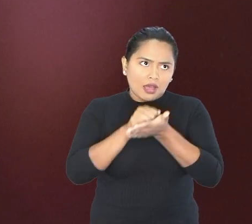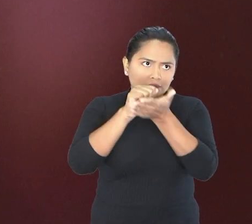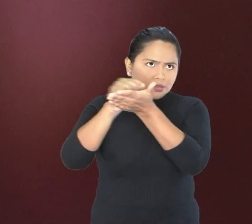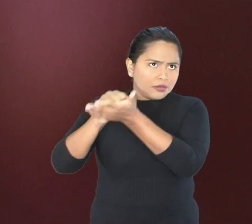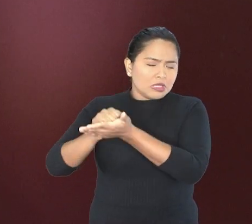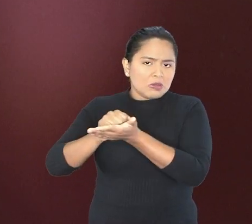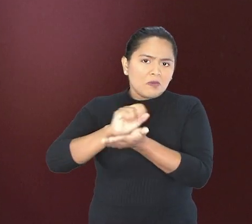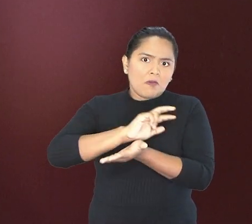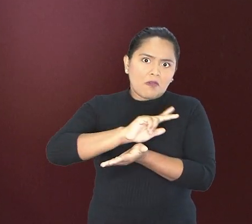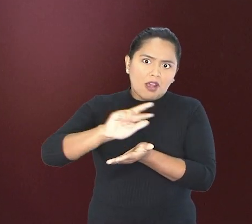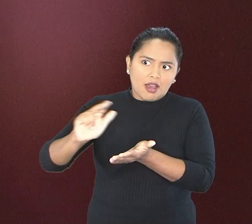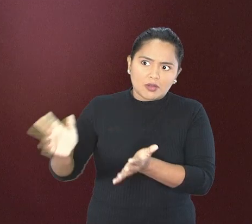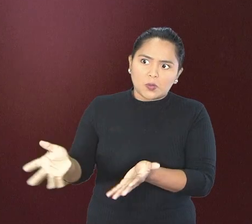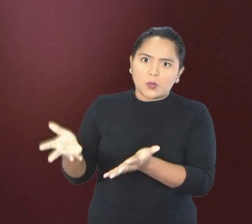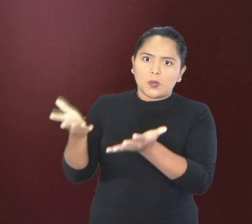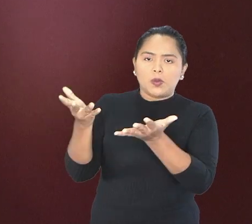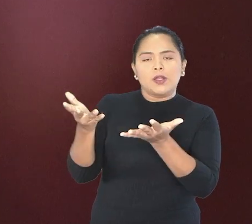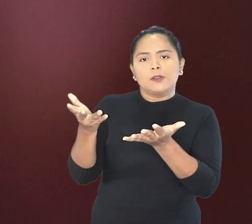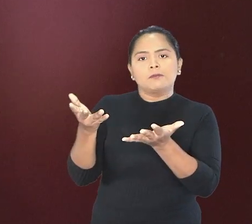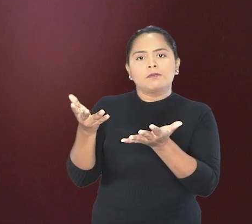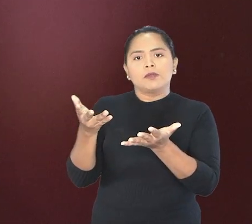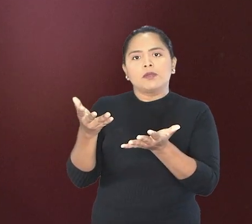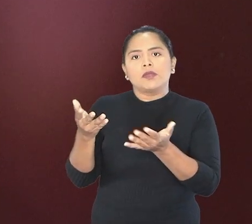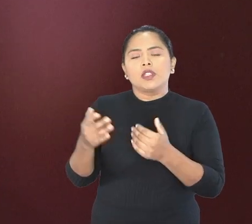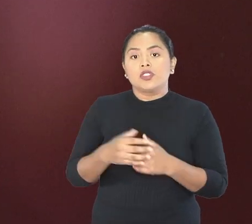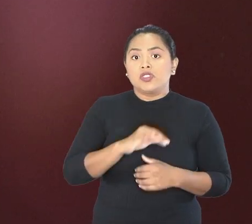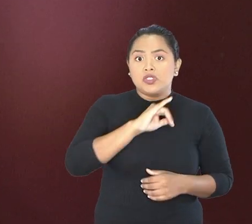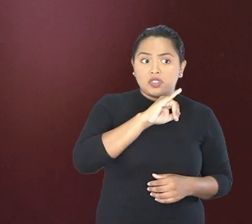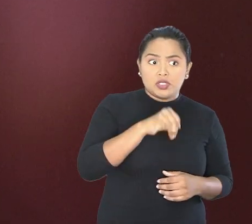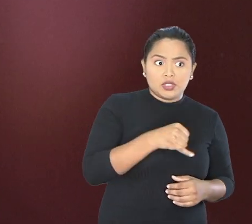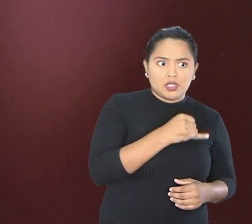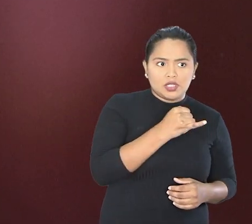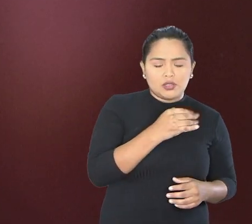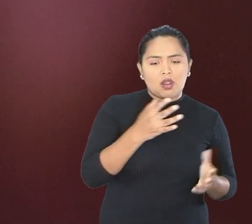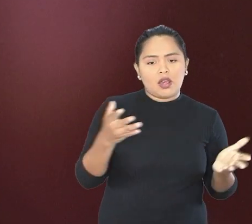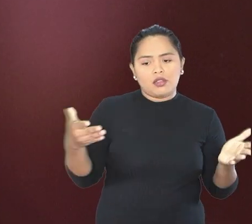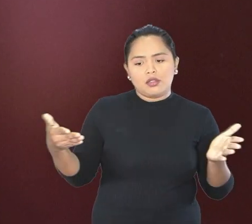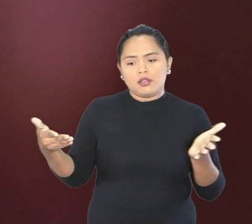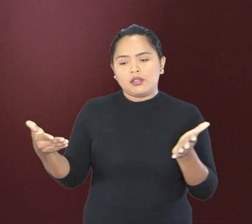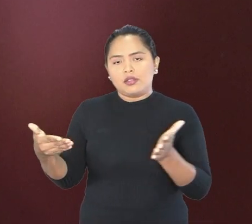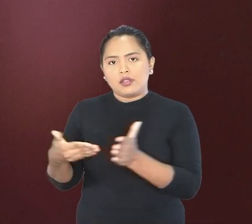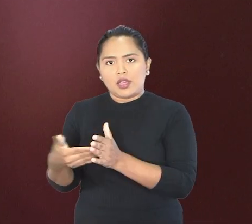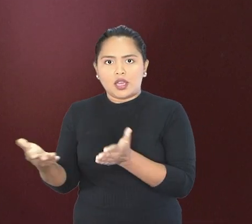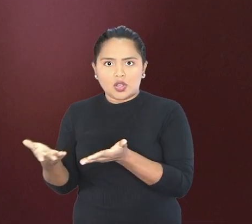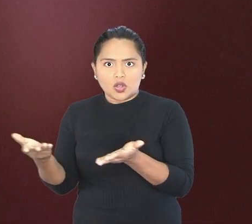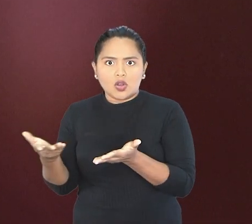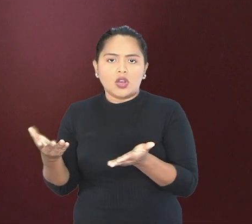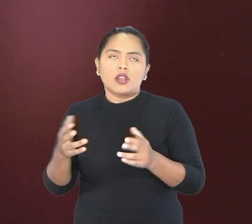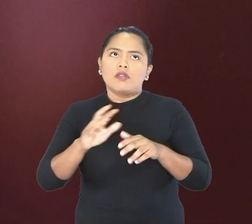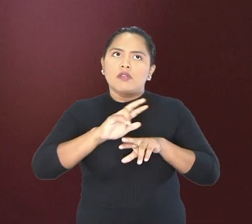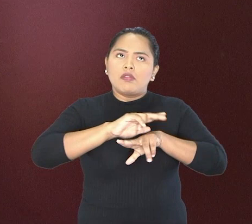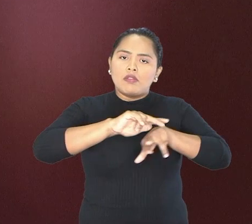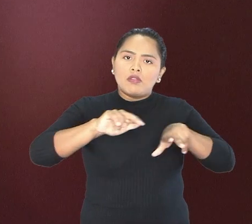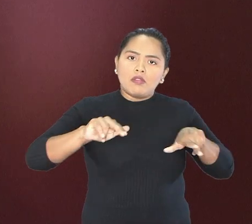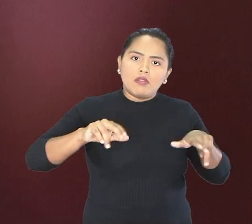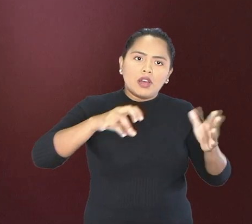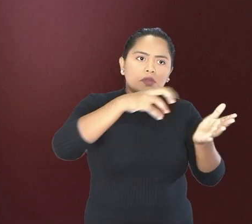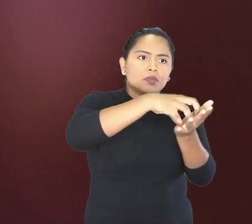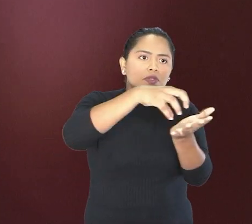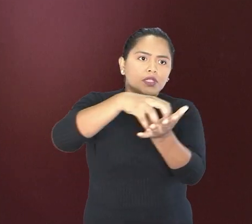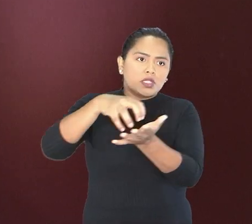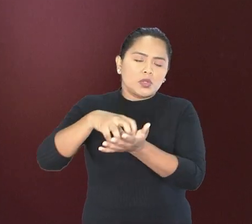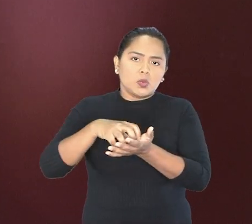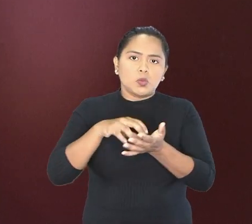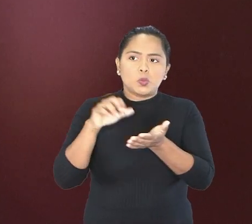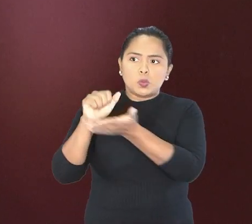aí, do começo do ano para cá, assim, muitos setores cadastrando esses treinamentos regularmente instituídos. Isso demonstra o